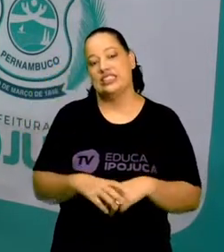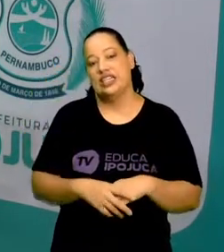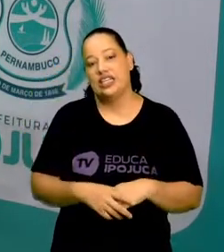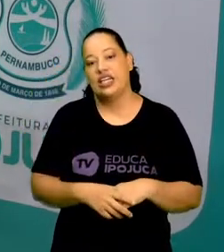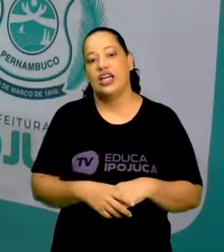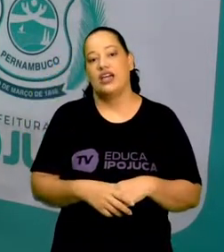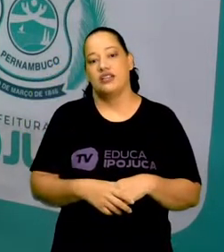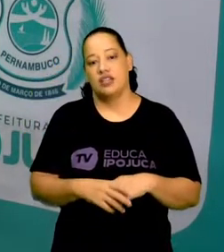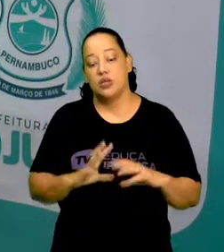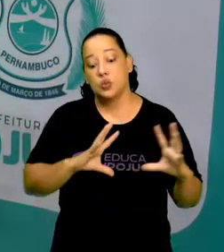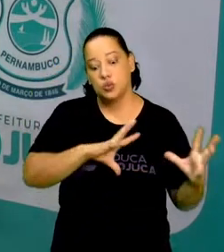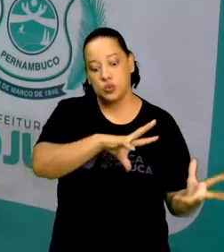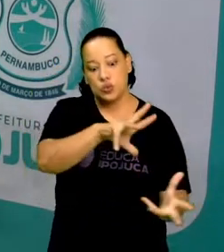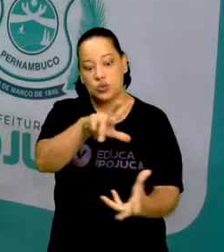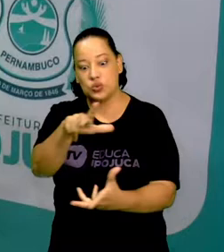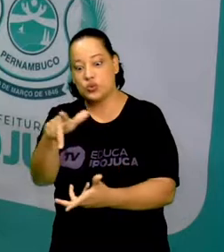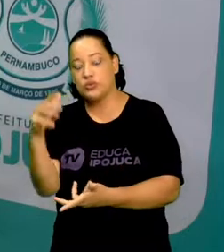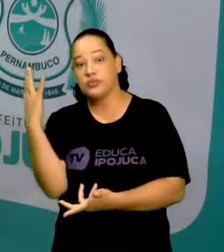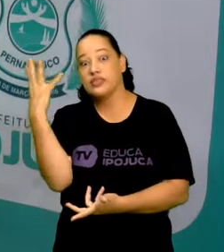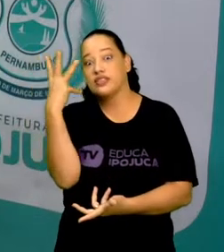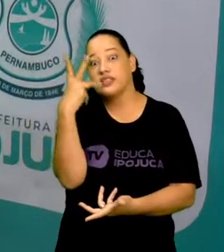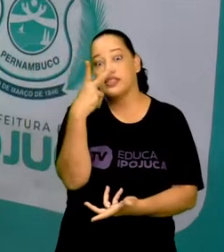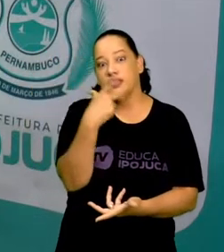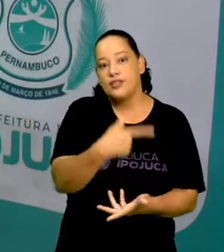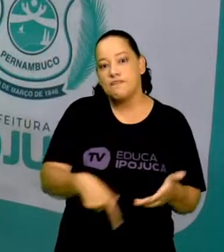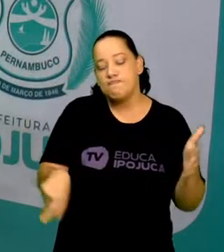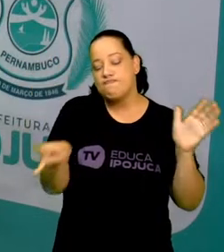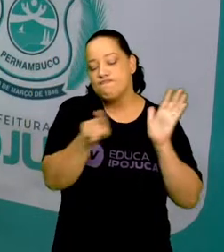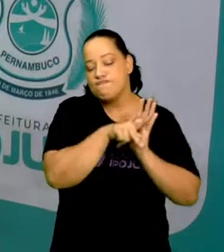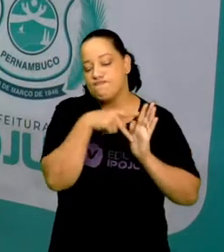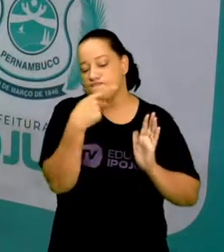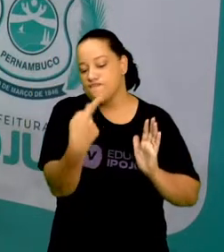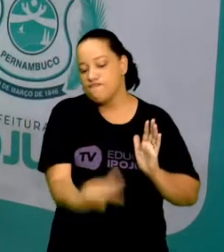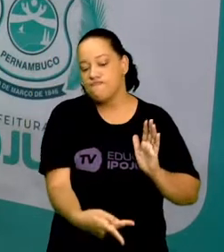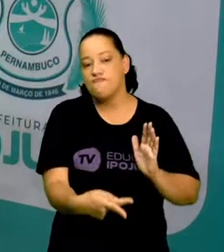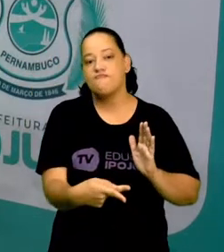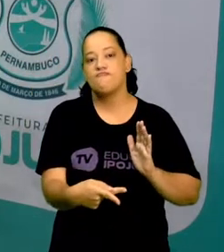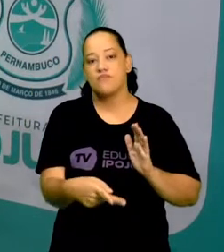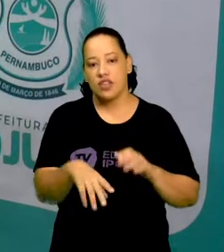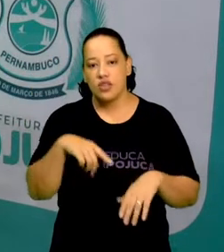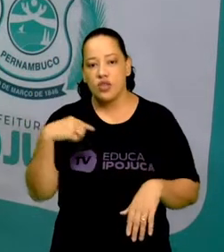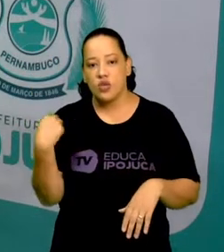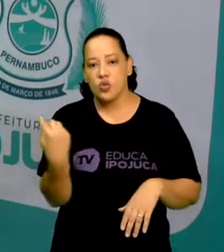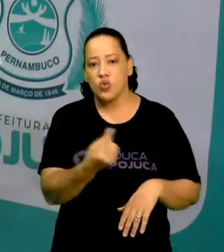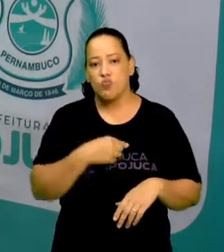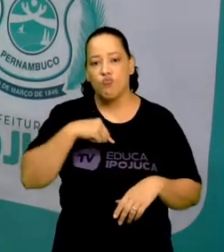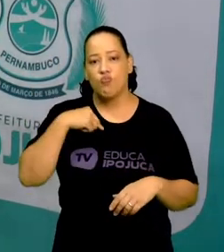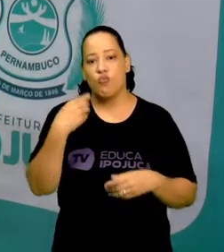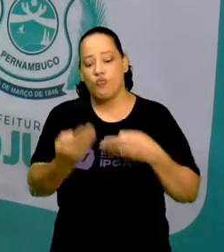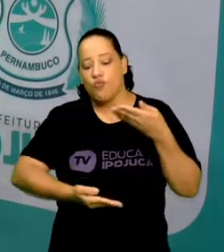a beleza desse todo, que estamos, que fazemos parte dele, e o como devemos cuidar dele.